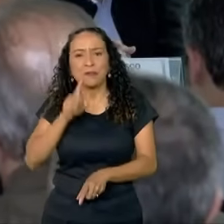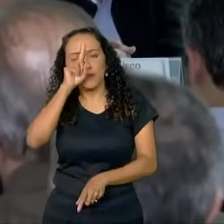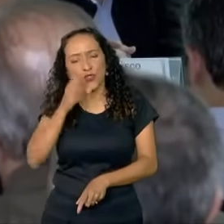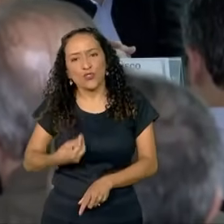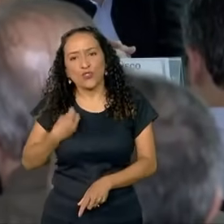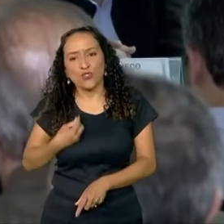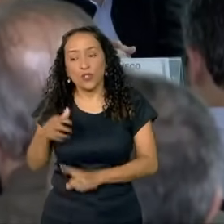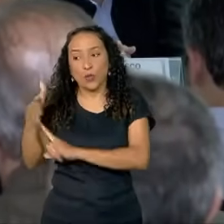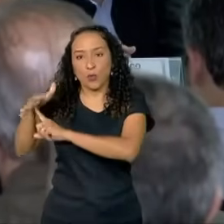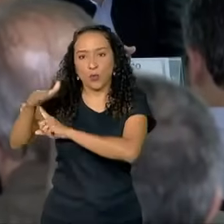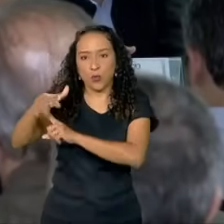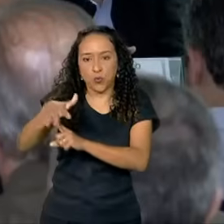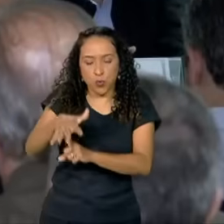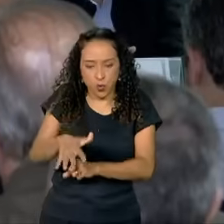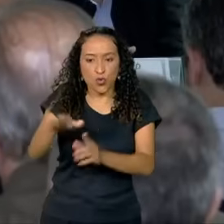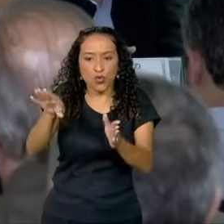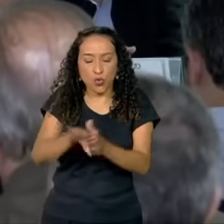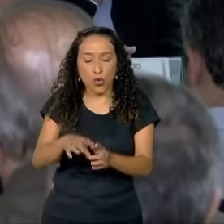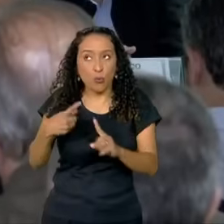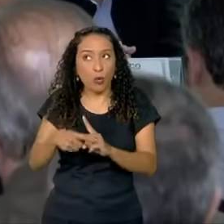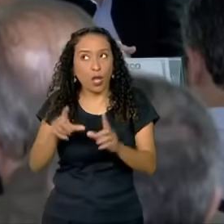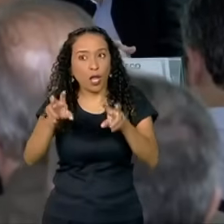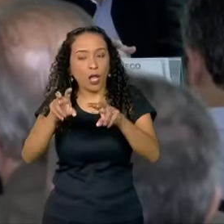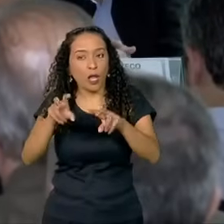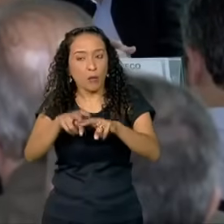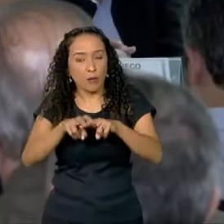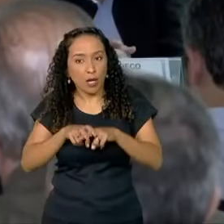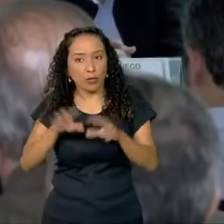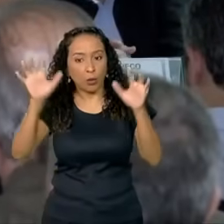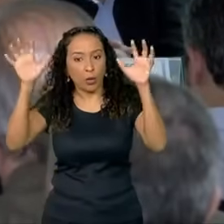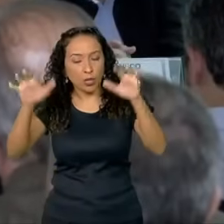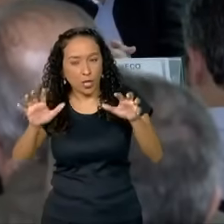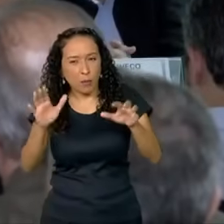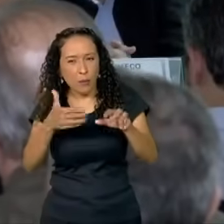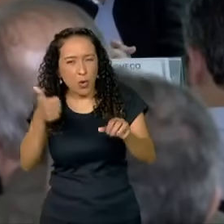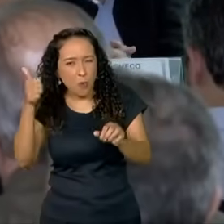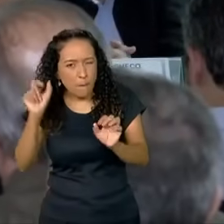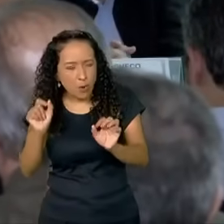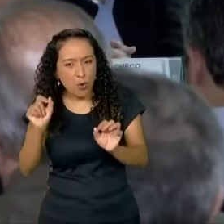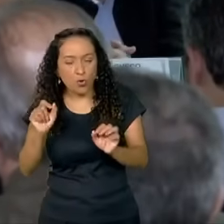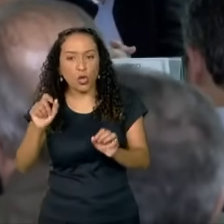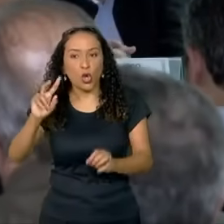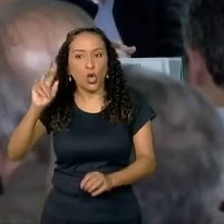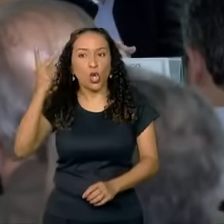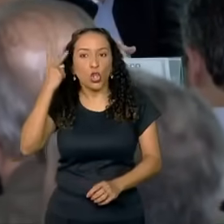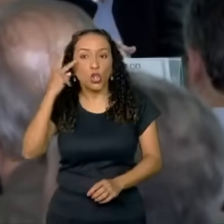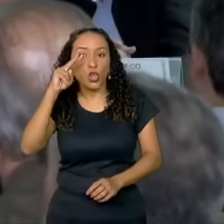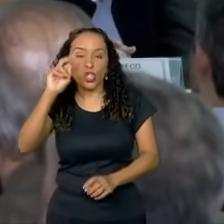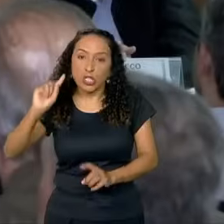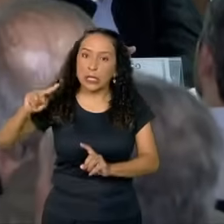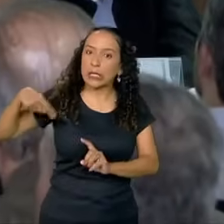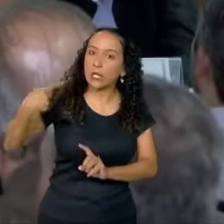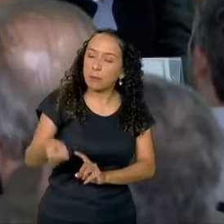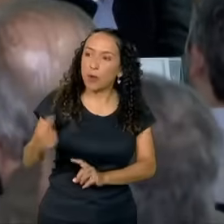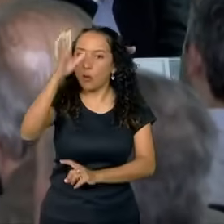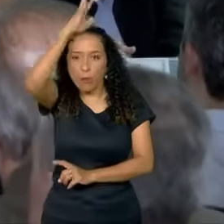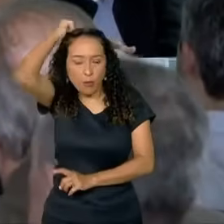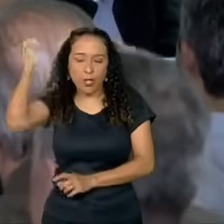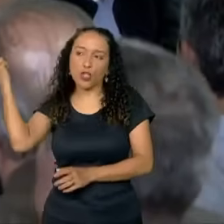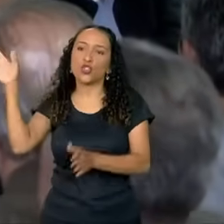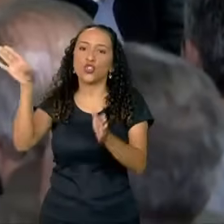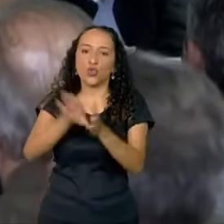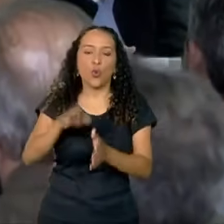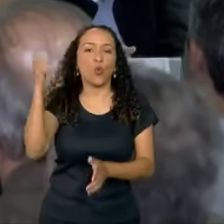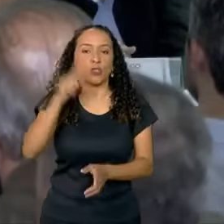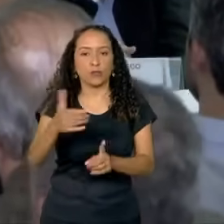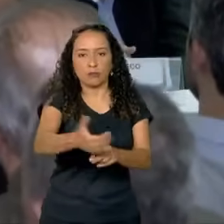chegar com o helicóptero por conta das condições climáticas também, com muita aflição, dois dias depois que os bombeiros chegaram, conseguiram resgatar aquelas